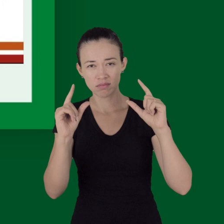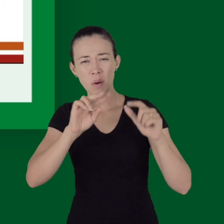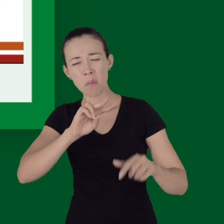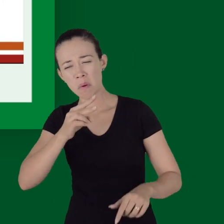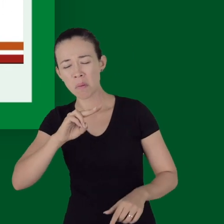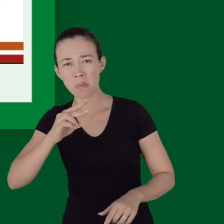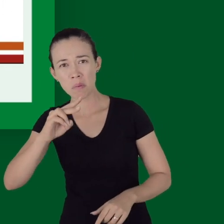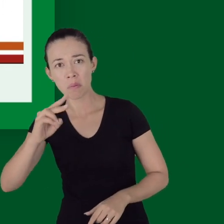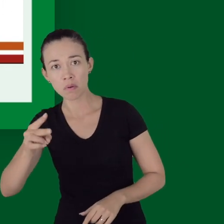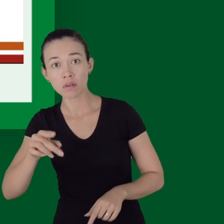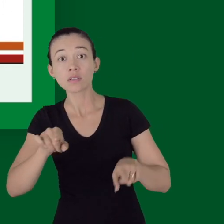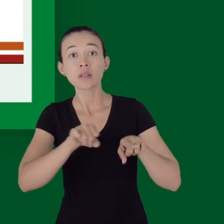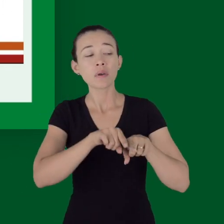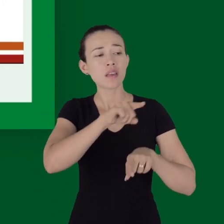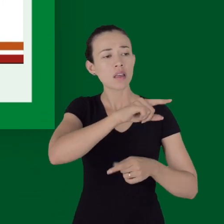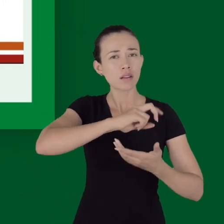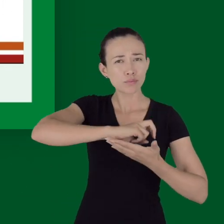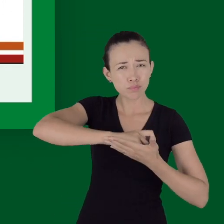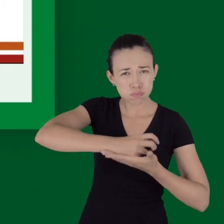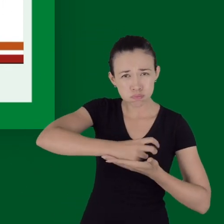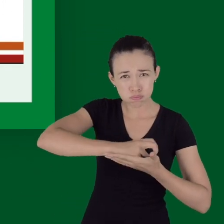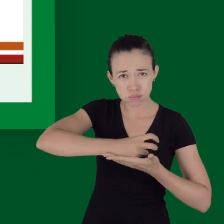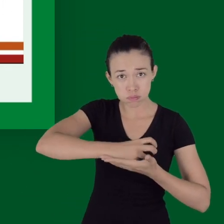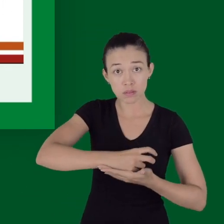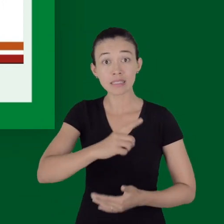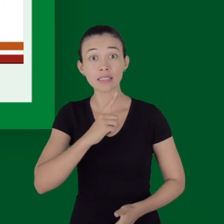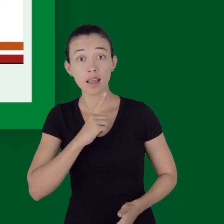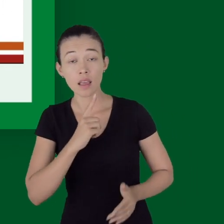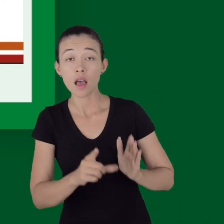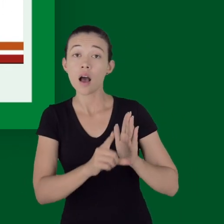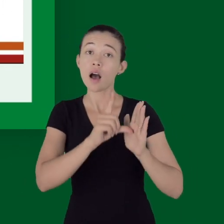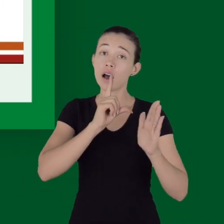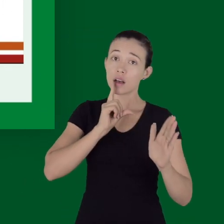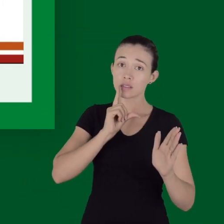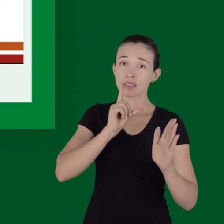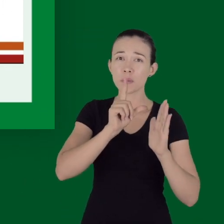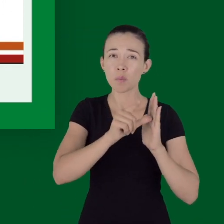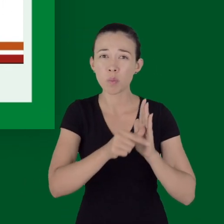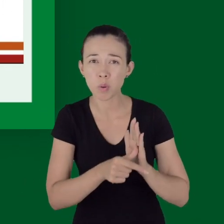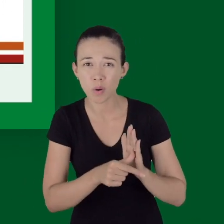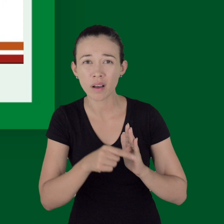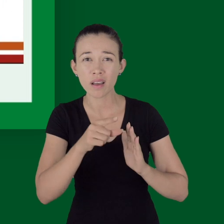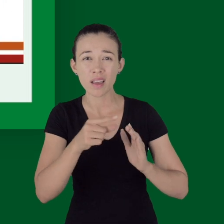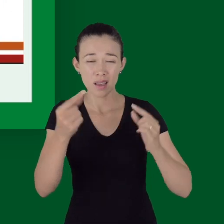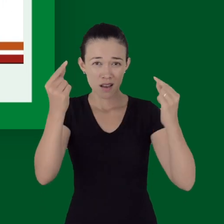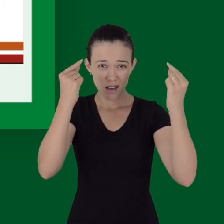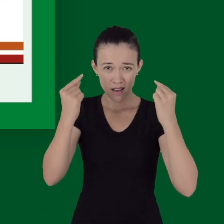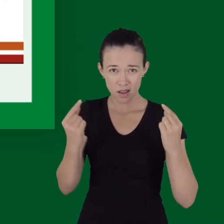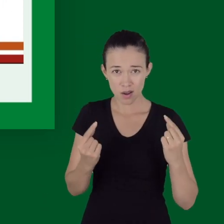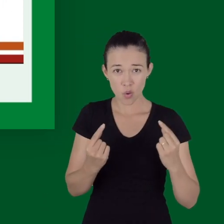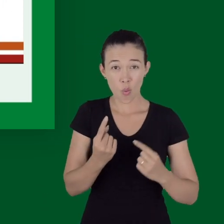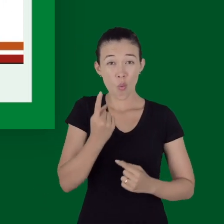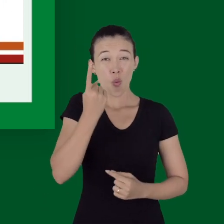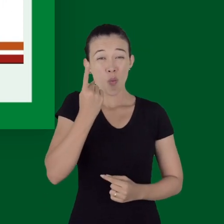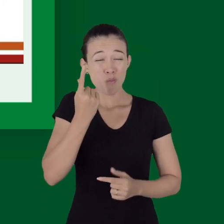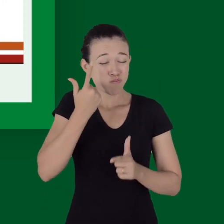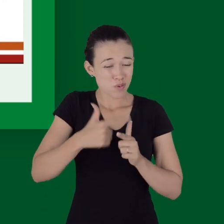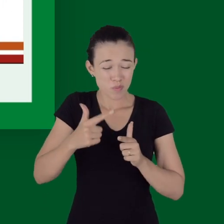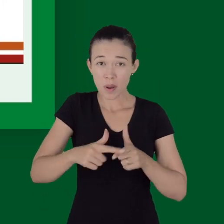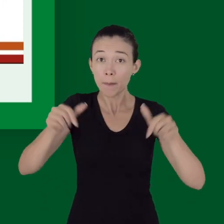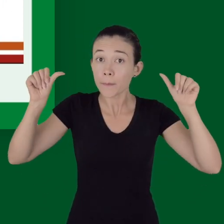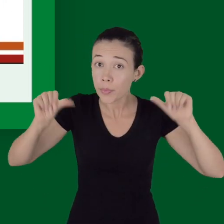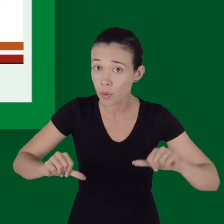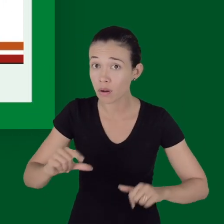primeira crise, se não tiver sinal de trauma, ou sinal focal anterior, ou depois da crise, então uma crise convulsiva